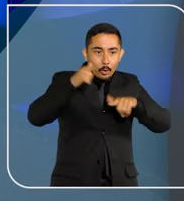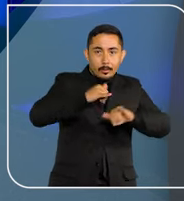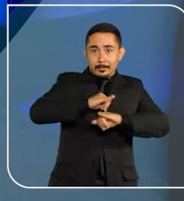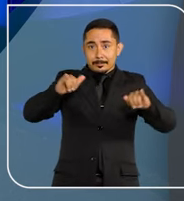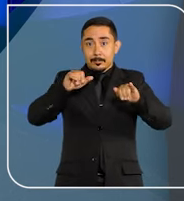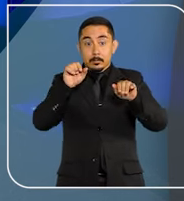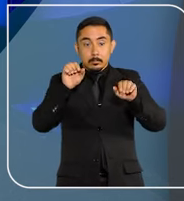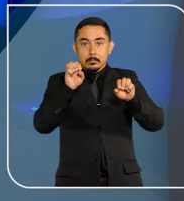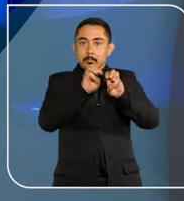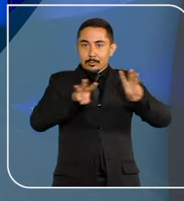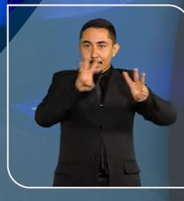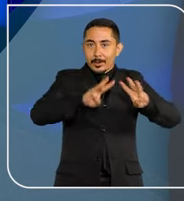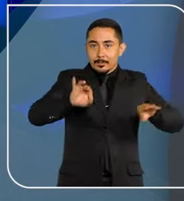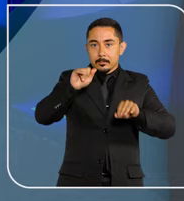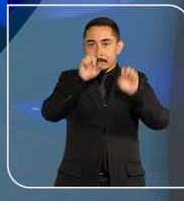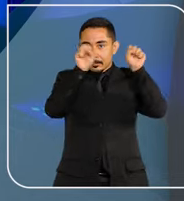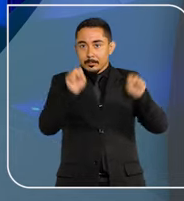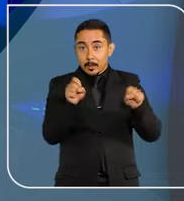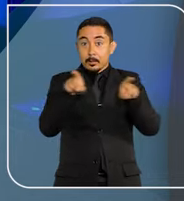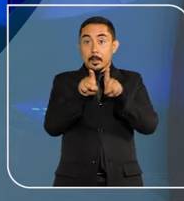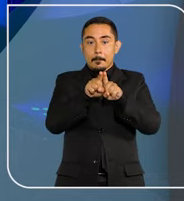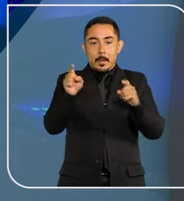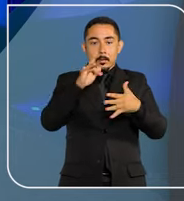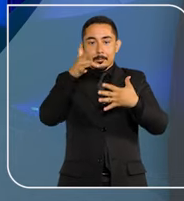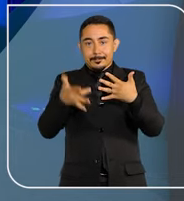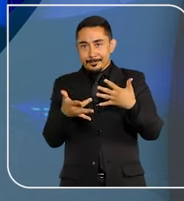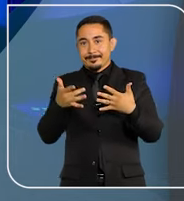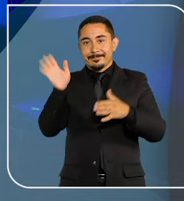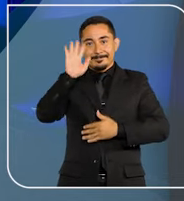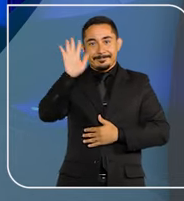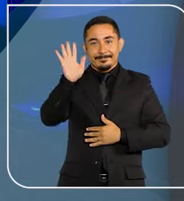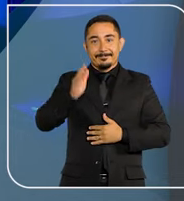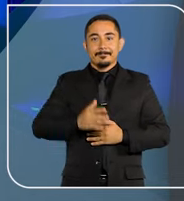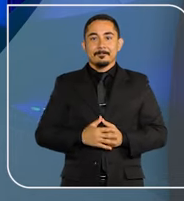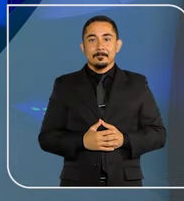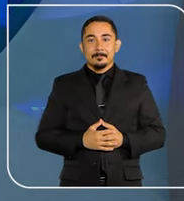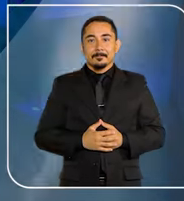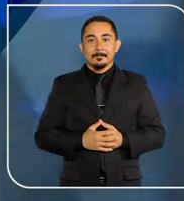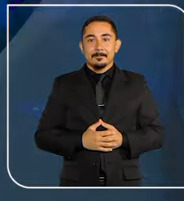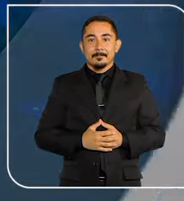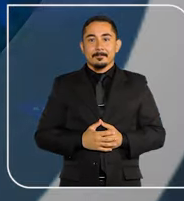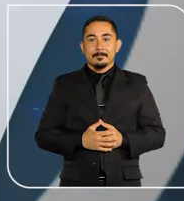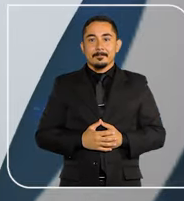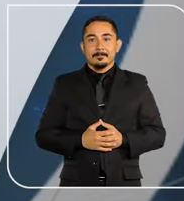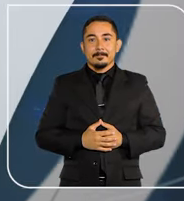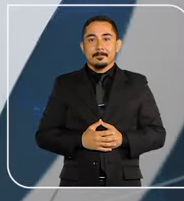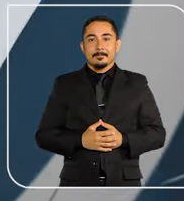outras notícias no site do Tribunal e nas nossas redes sociais. Até a próxima!